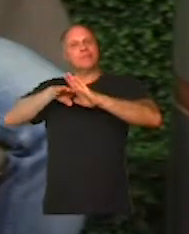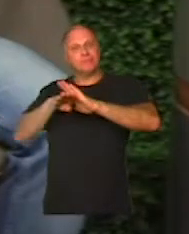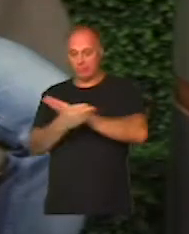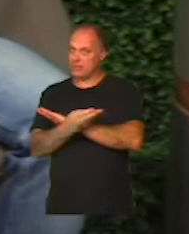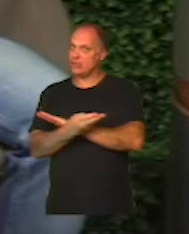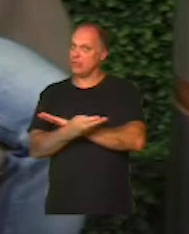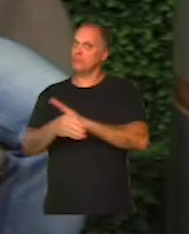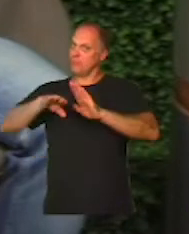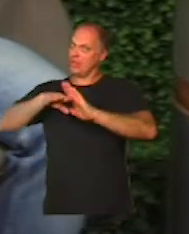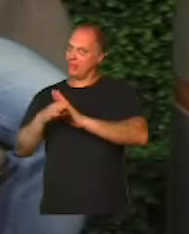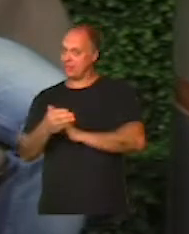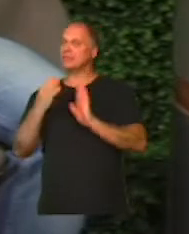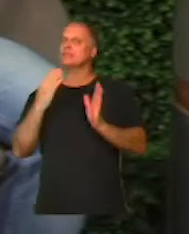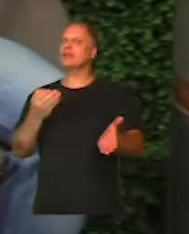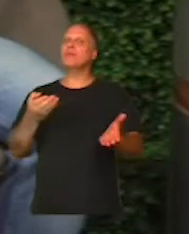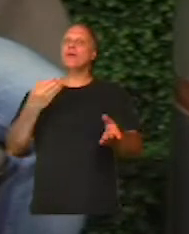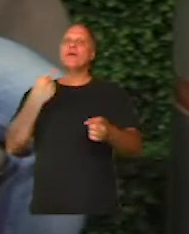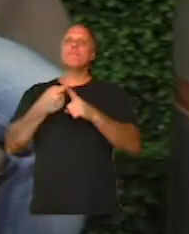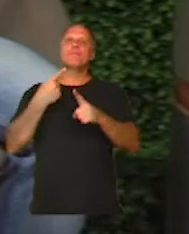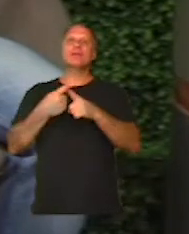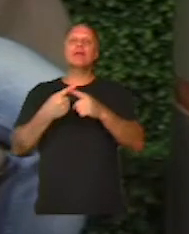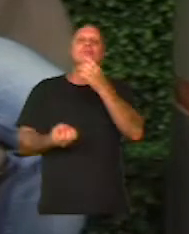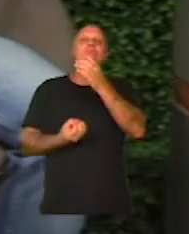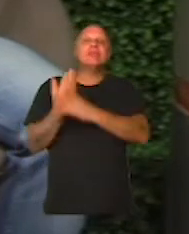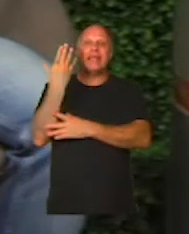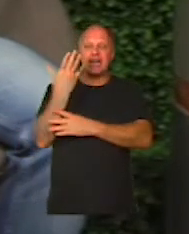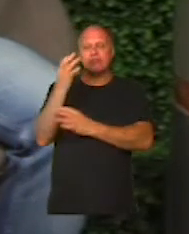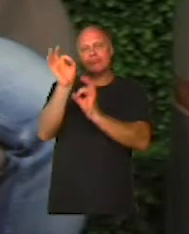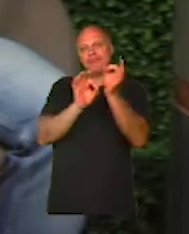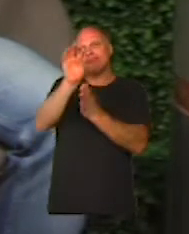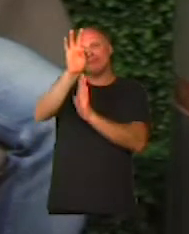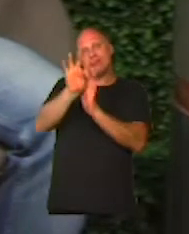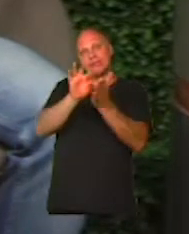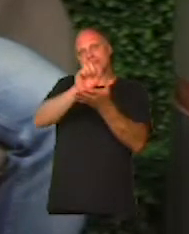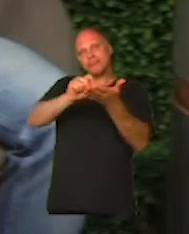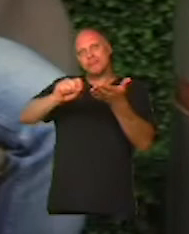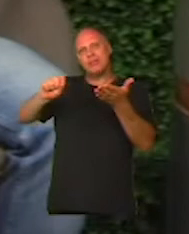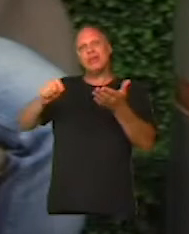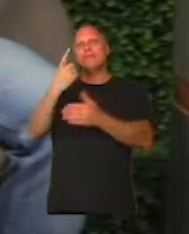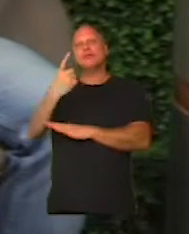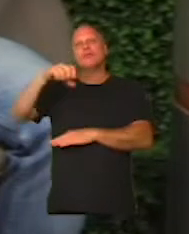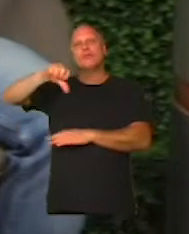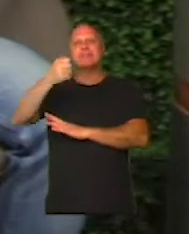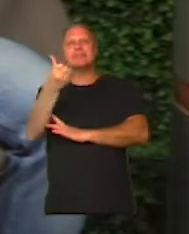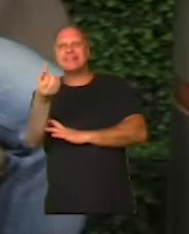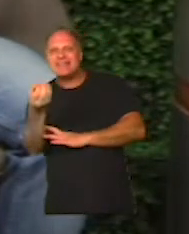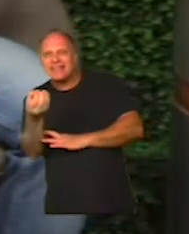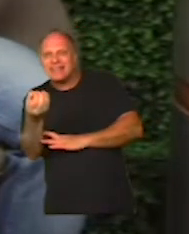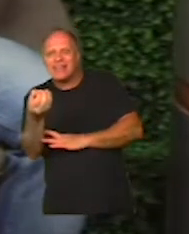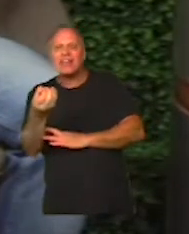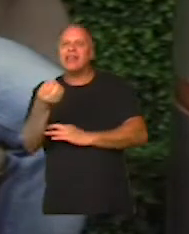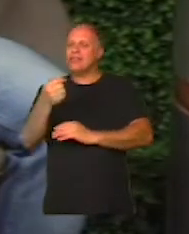A Ilha foi um texto que foi criado, escrito, na verdade, em 1960. E eu não